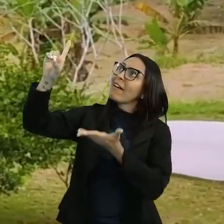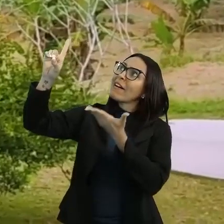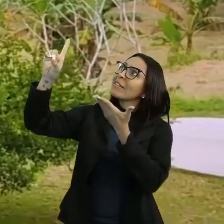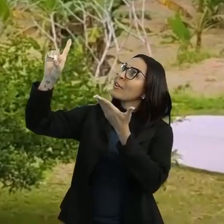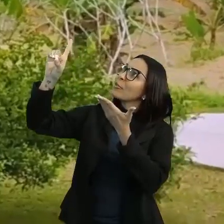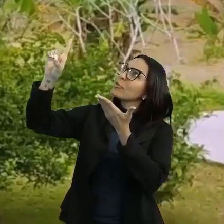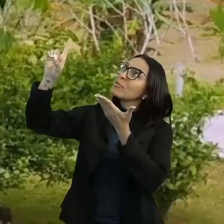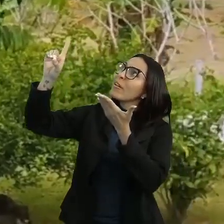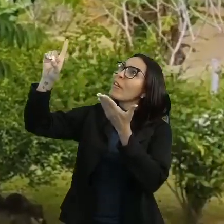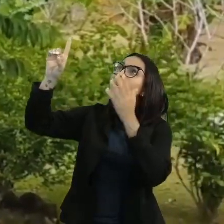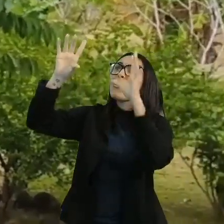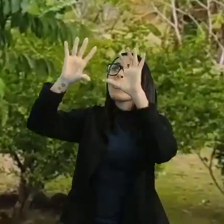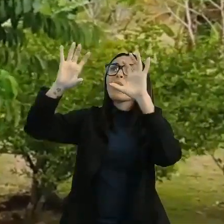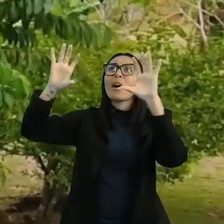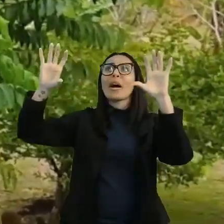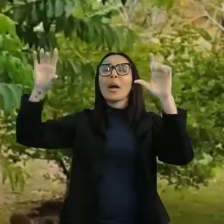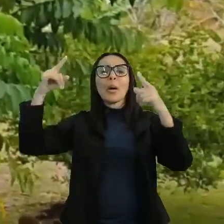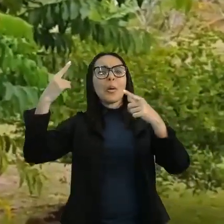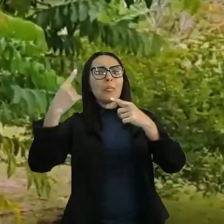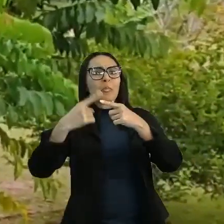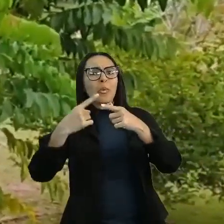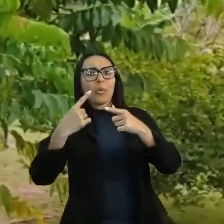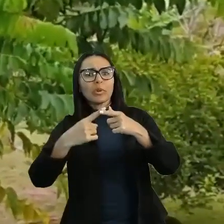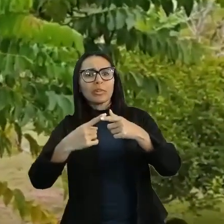São João, eu